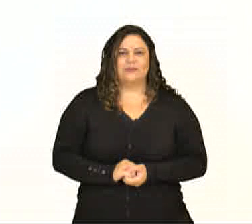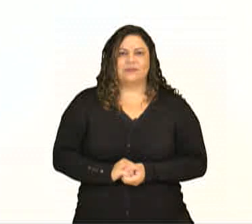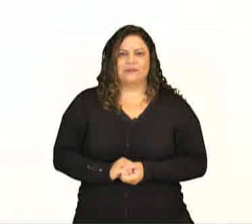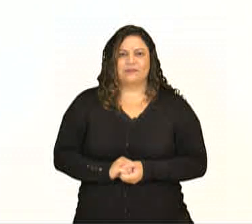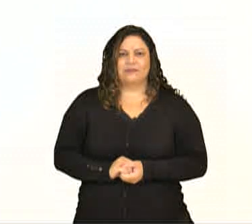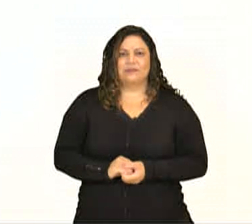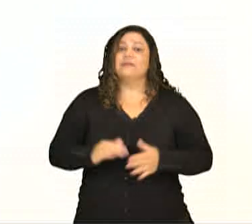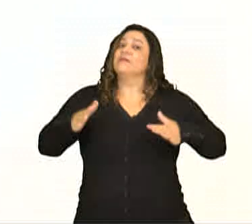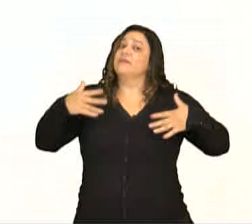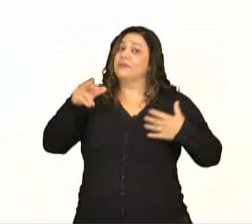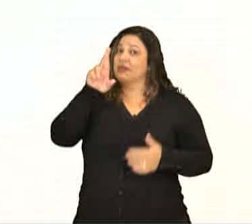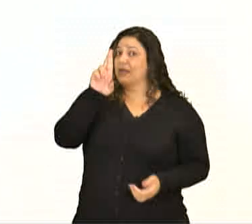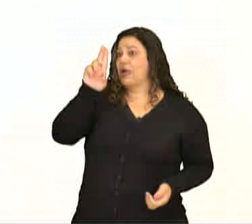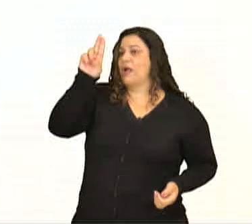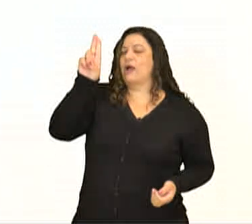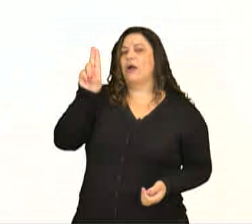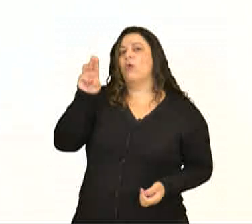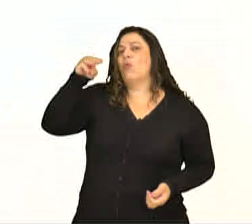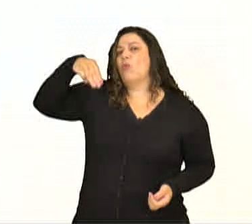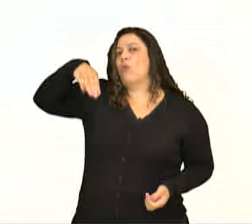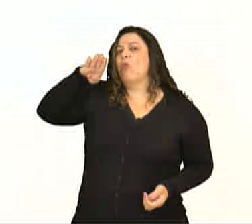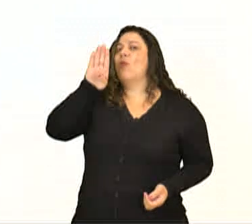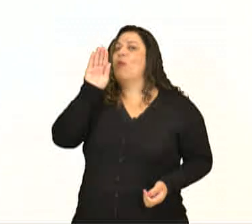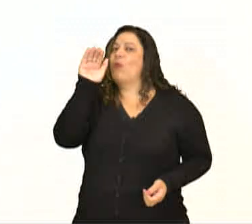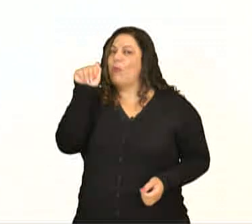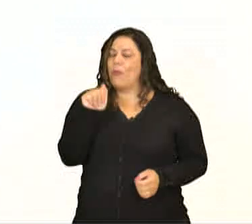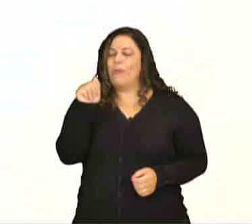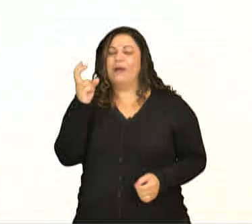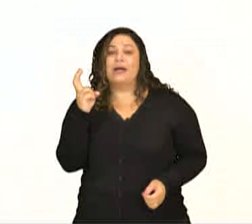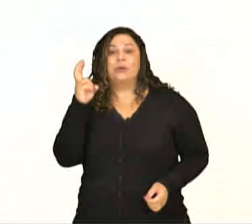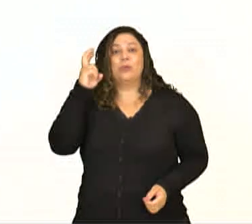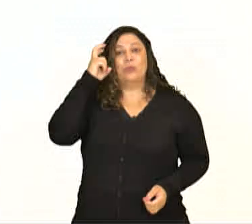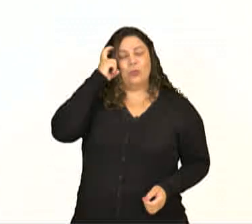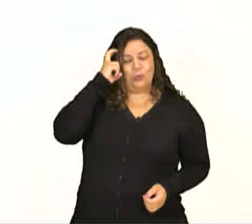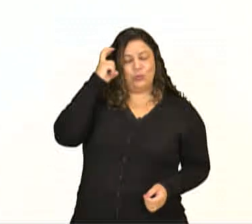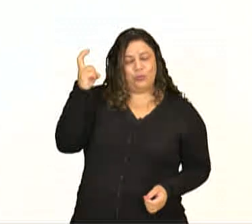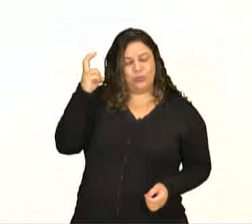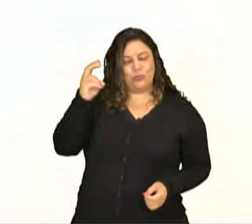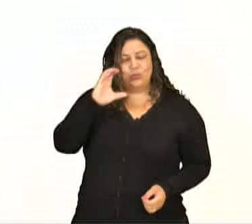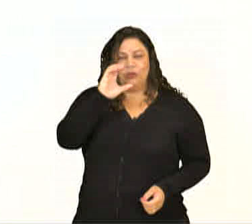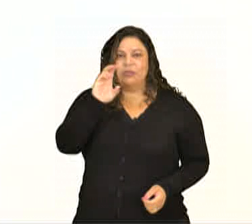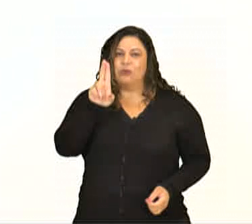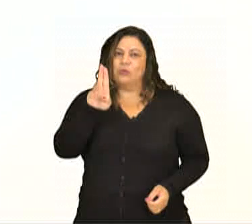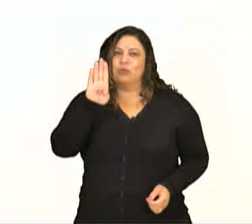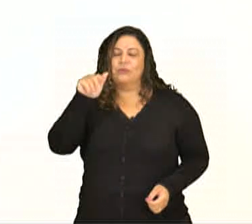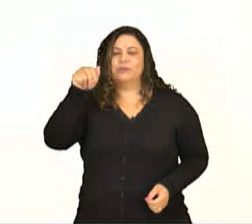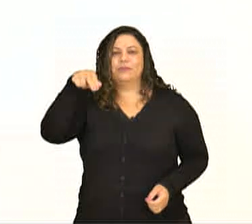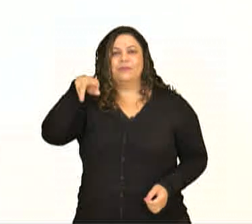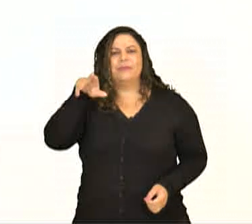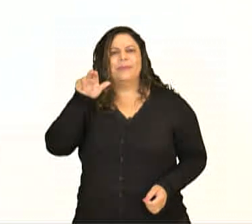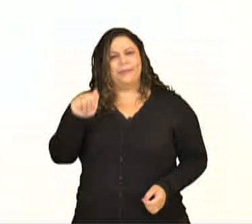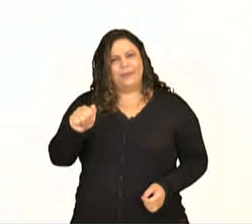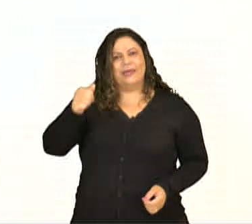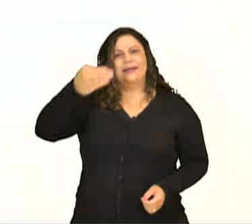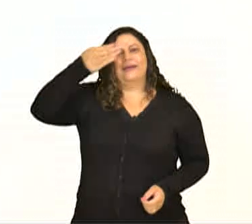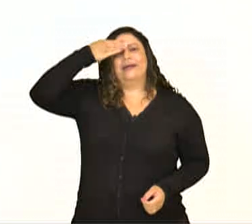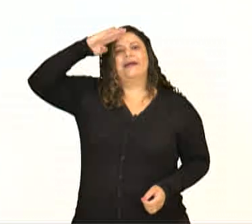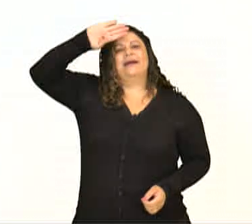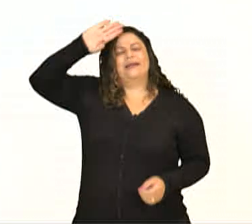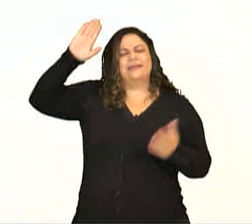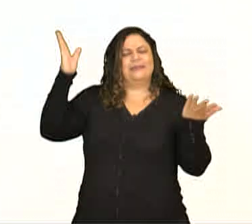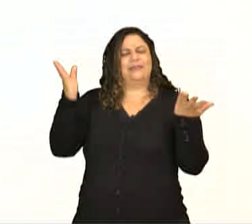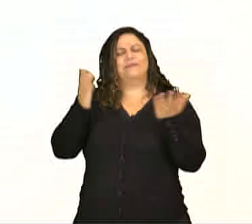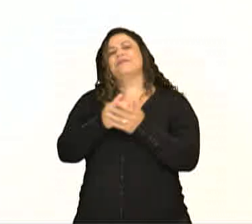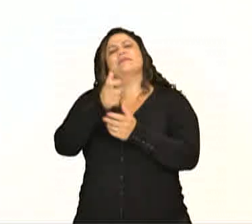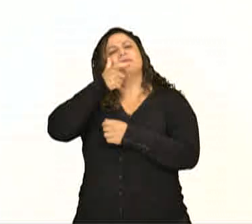Então, a rumba, enquanto elemento da cultura cubana, ela tem uma questão muito interessante, é um texto muito